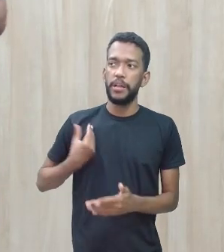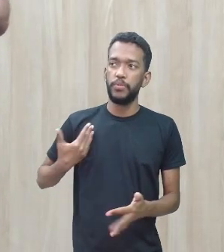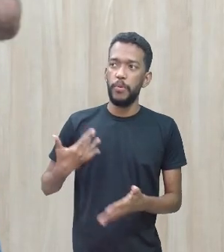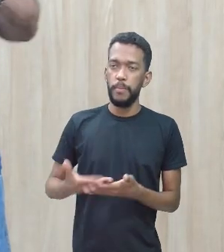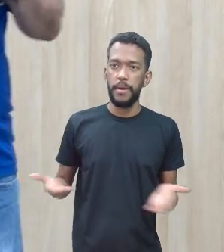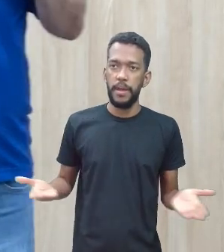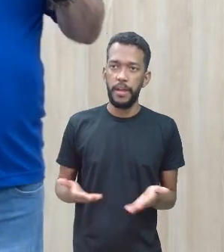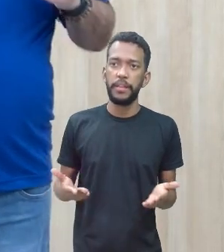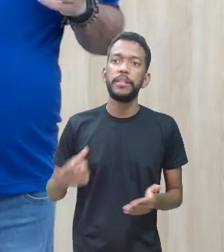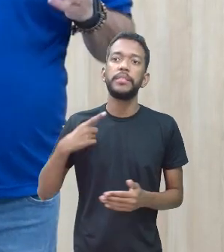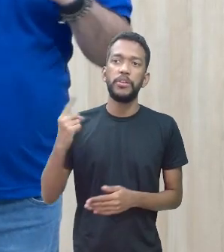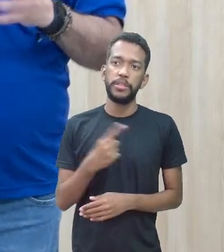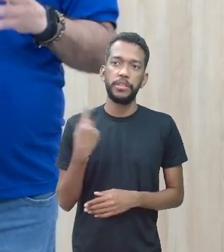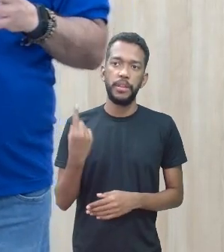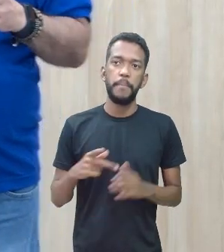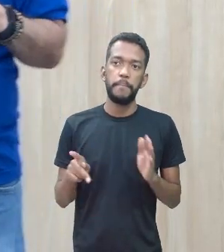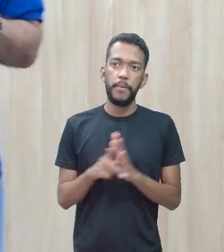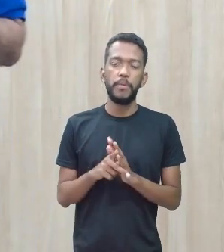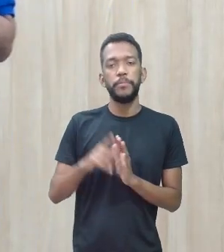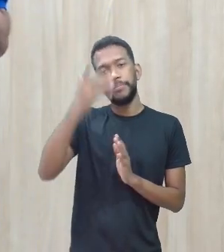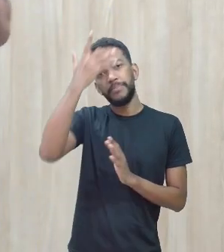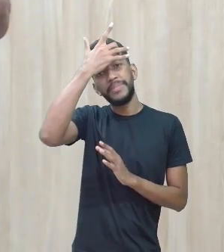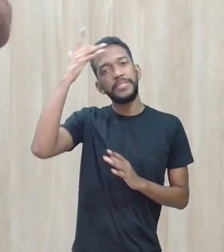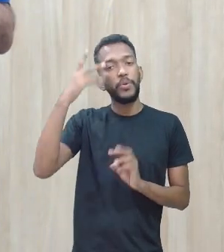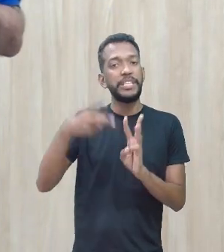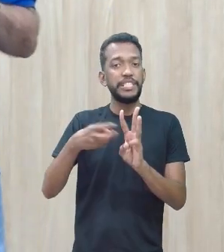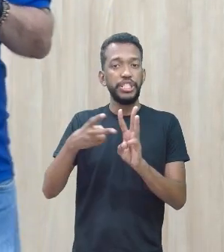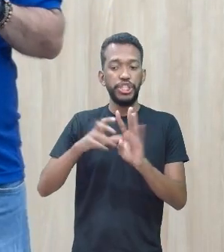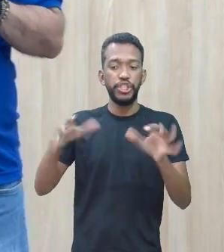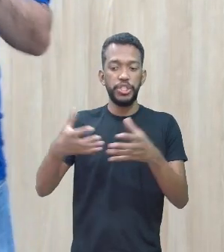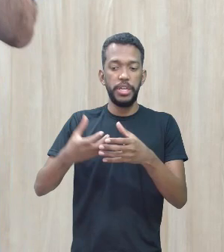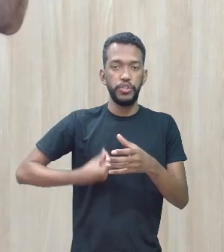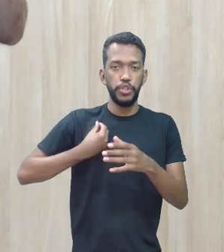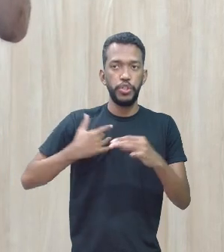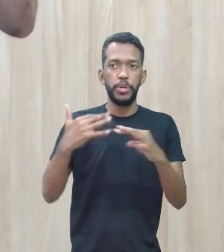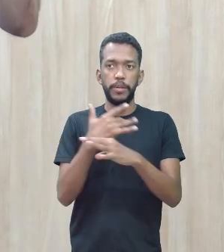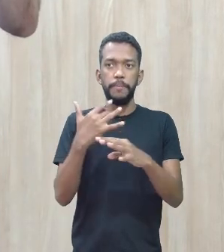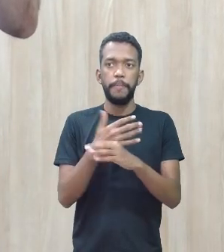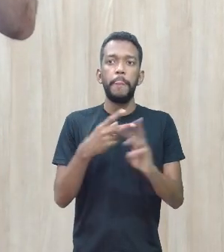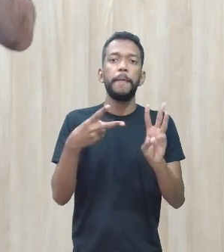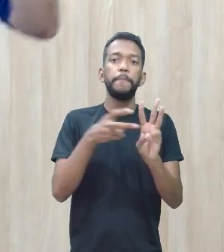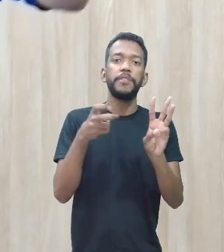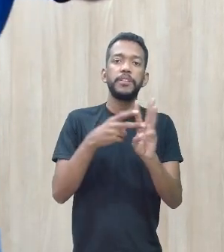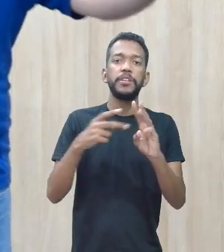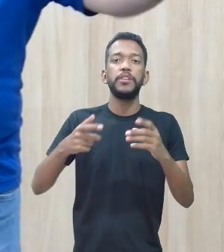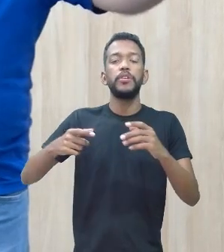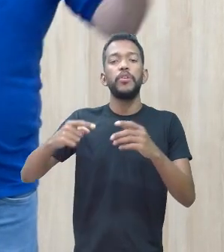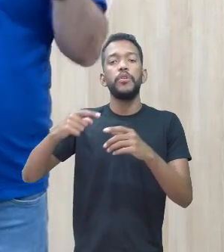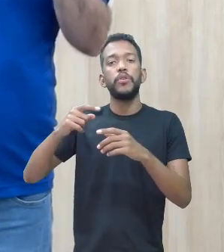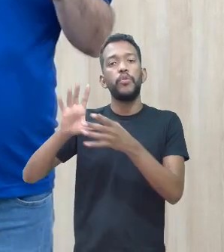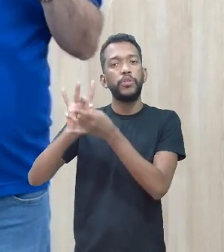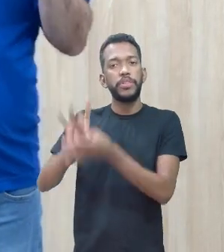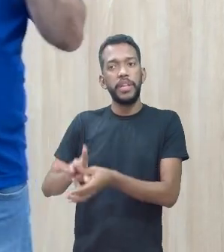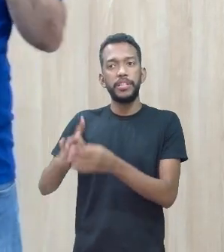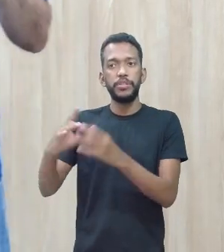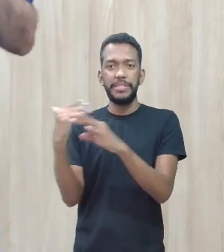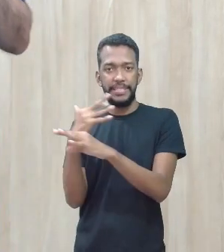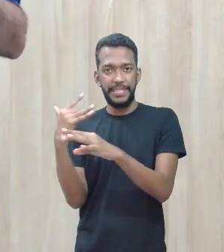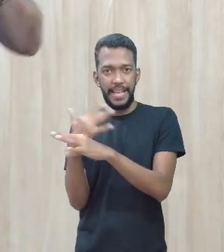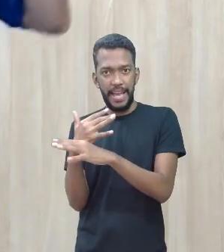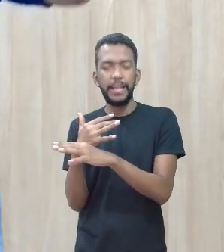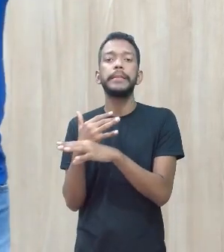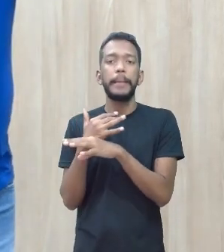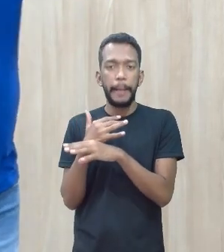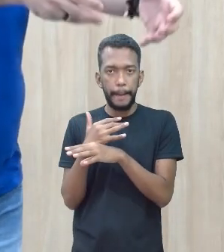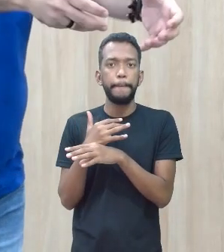Atualmente, né, nós temos, no caso dos indígenas, né, uma discussão. Indígenas em contexto de cidade, ou indígenas,